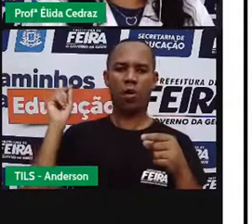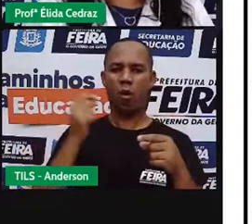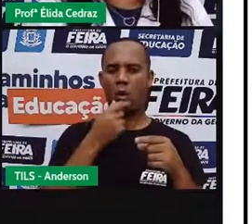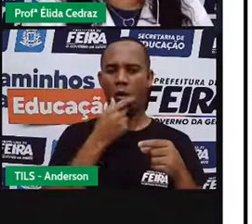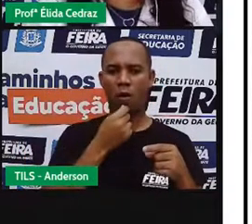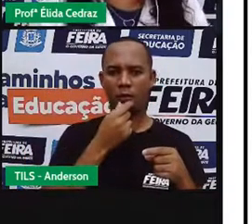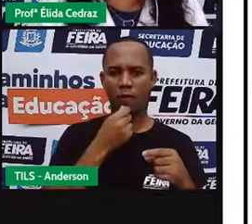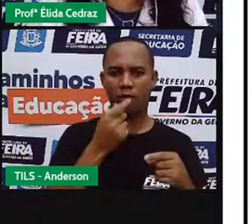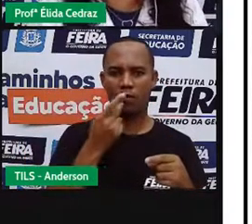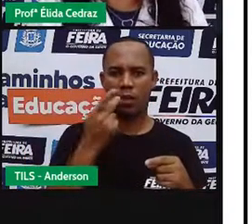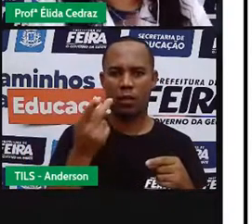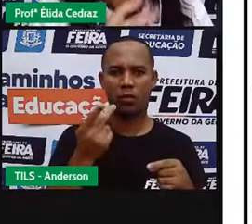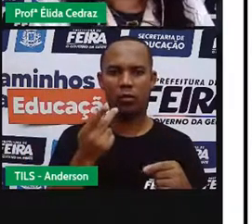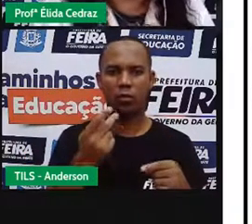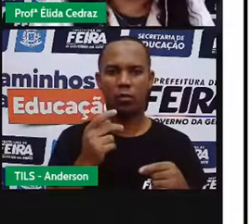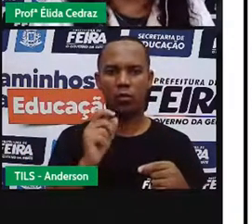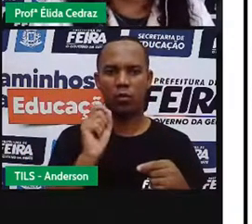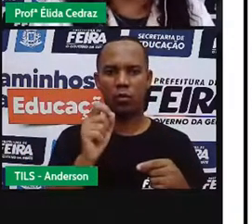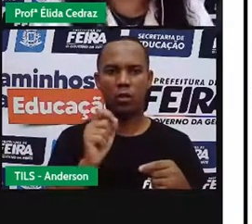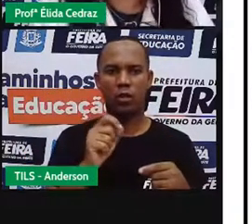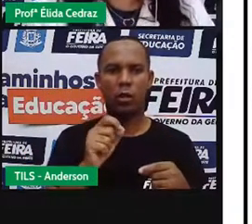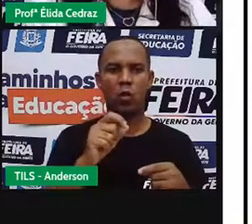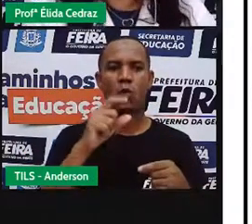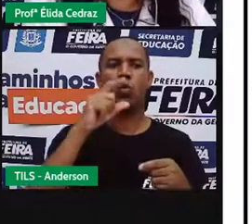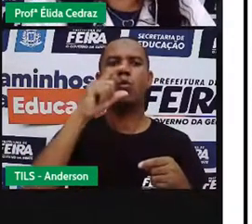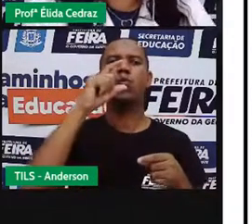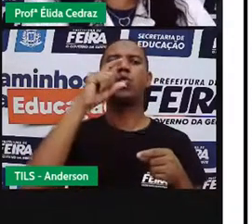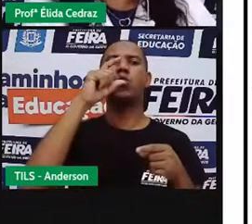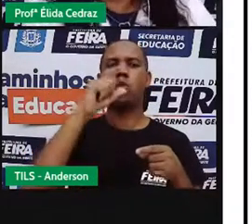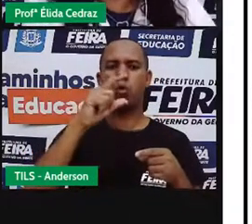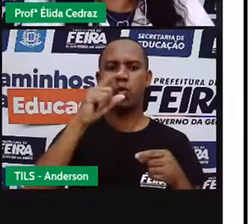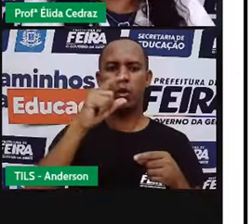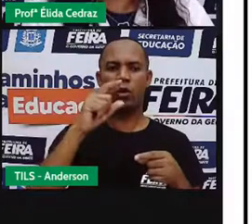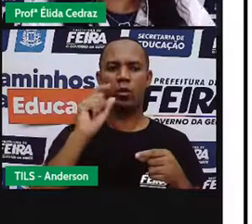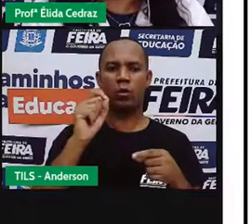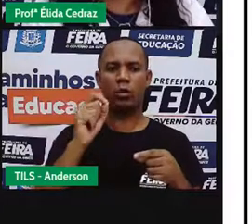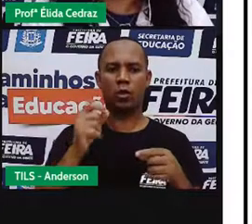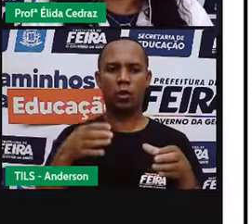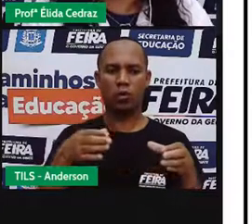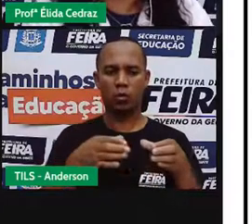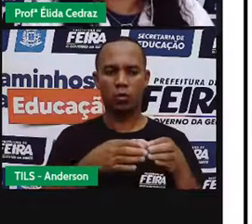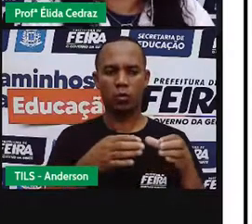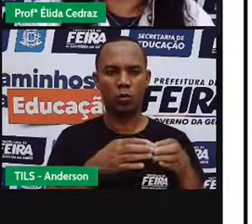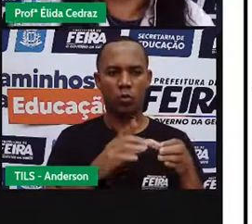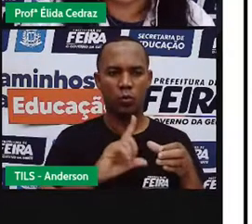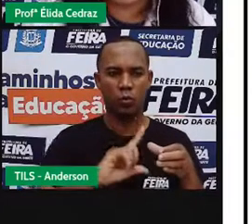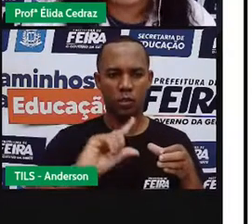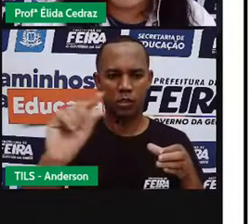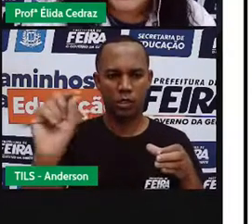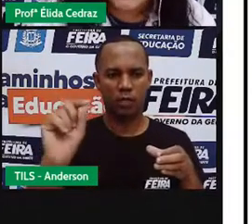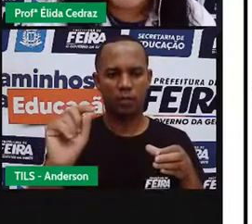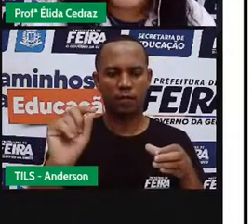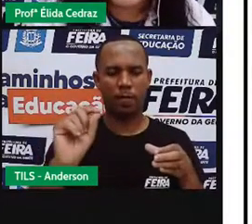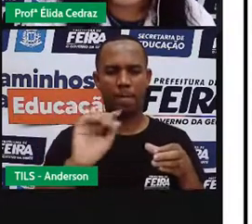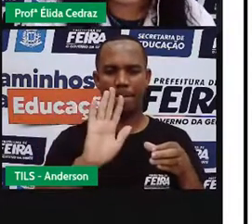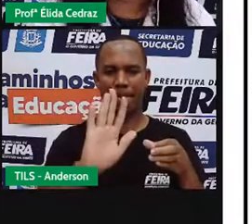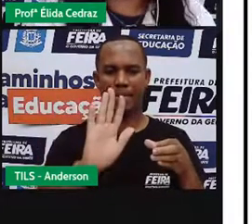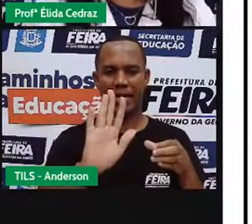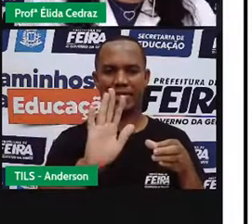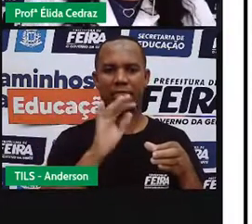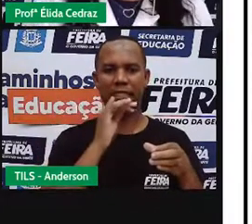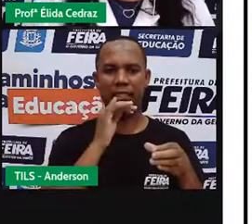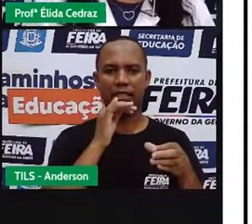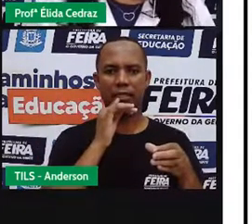para ele e fez bem assim, toca a música para recuar, vamos tirar o exército daqui. Ao invés de fazer